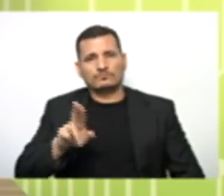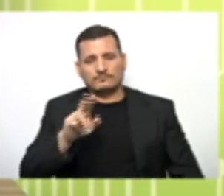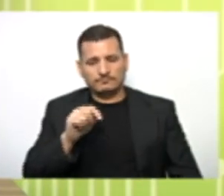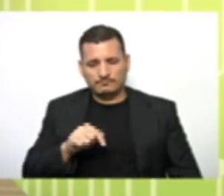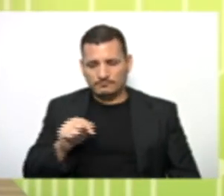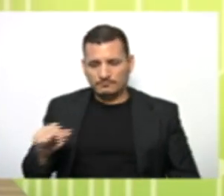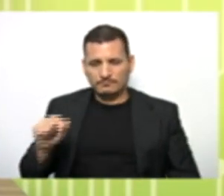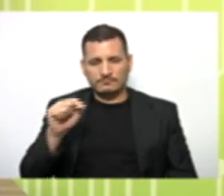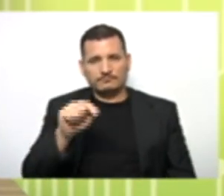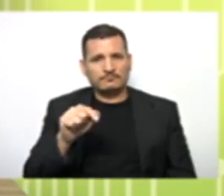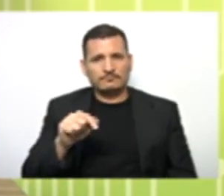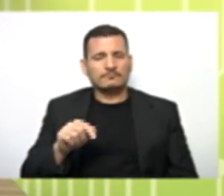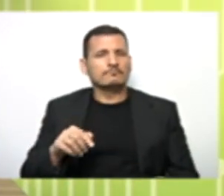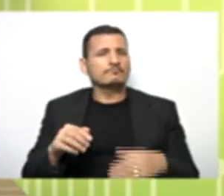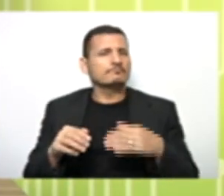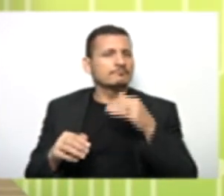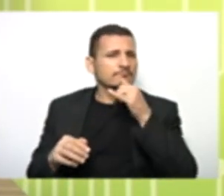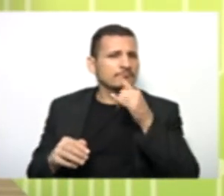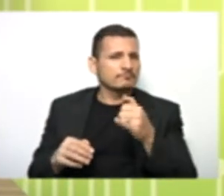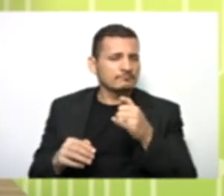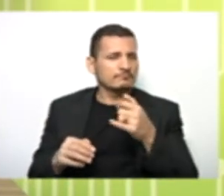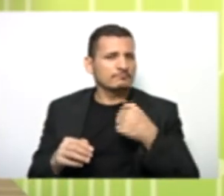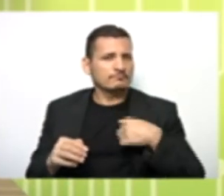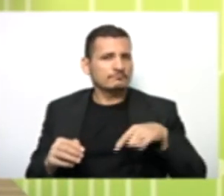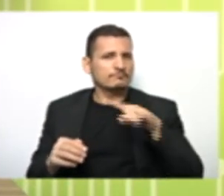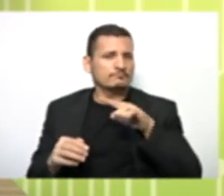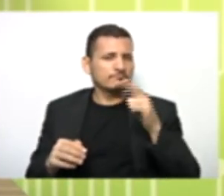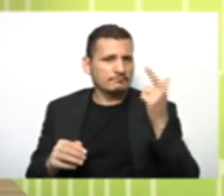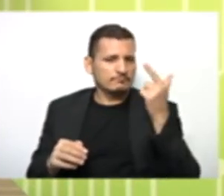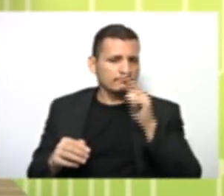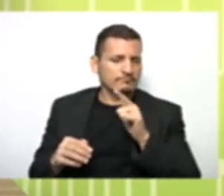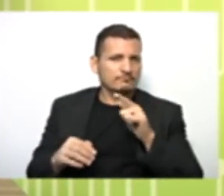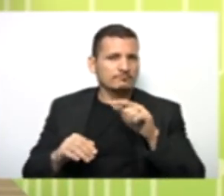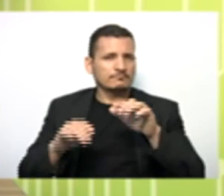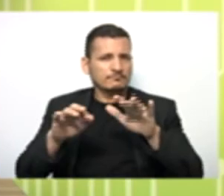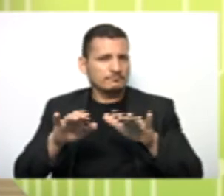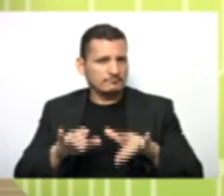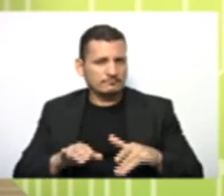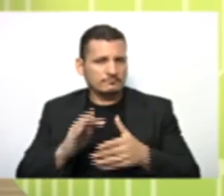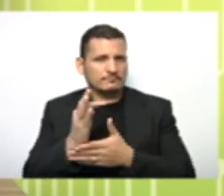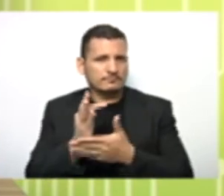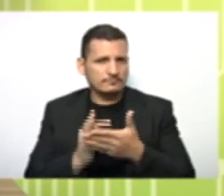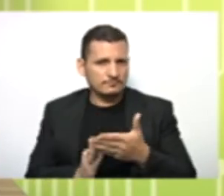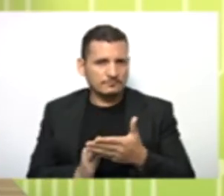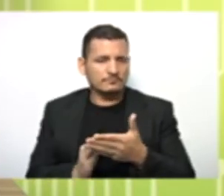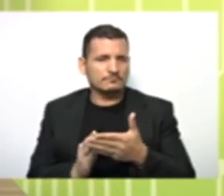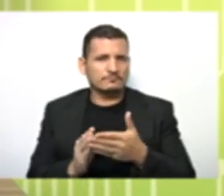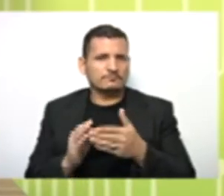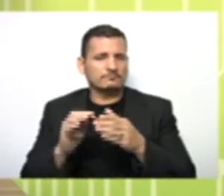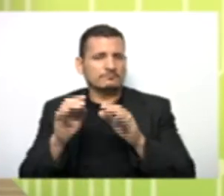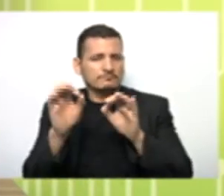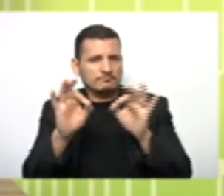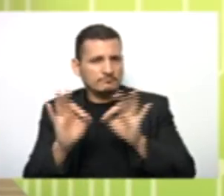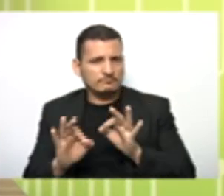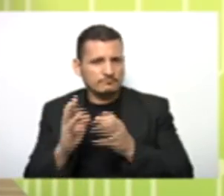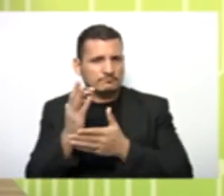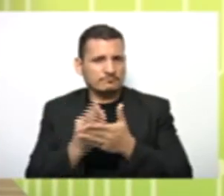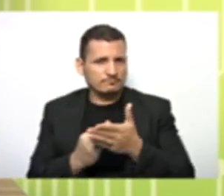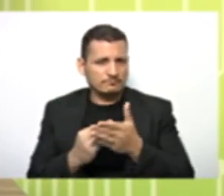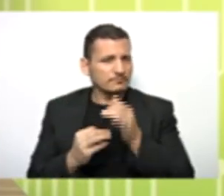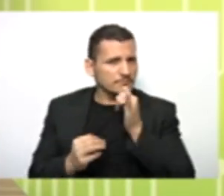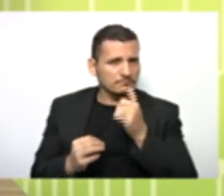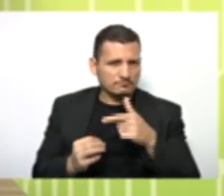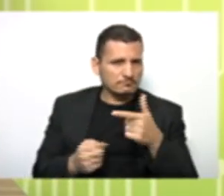diretamente. Então, repara, será que a gente consegue escrever um texto, editar um texto, sem